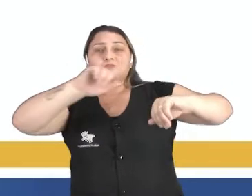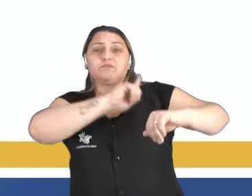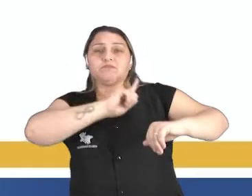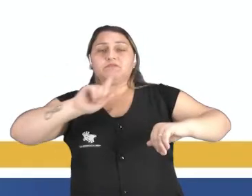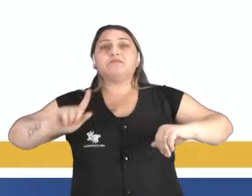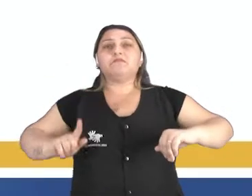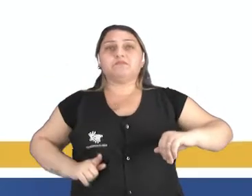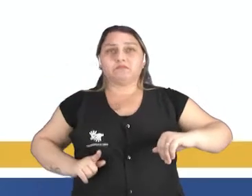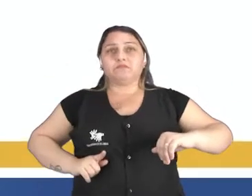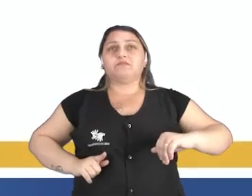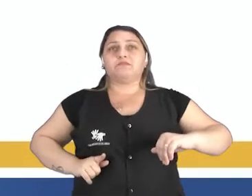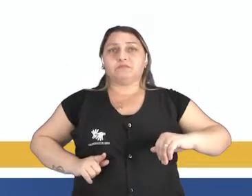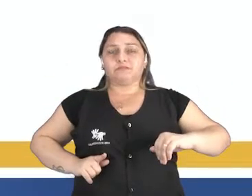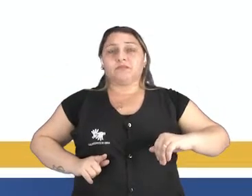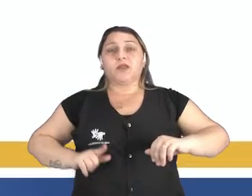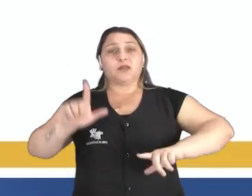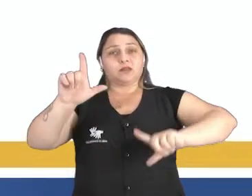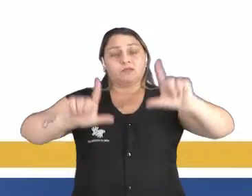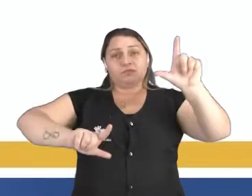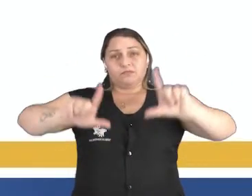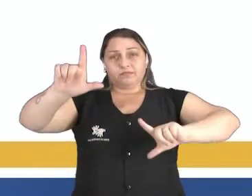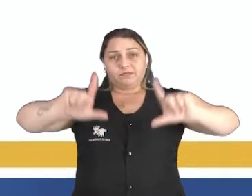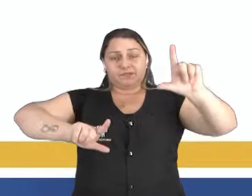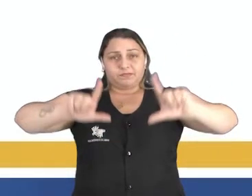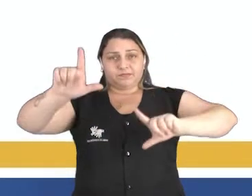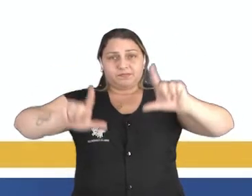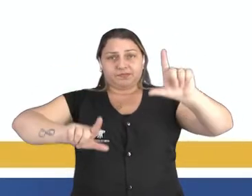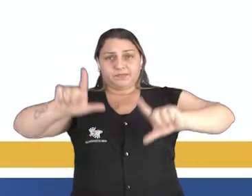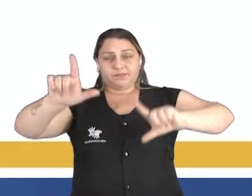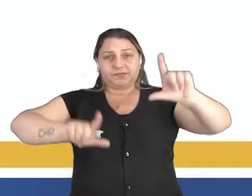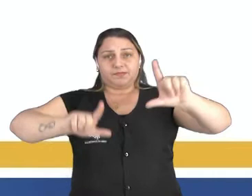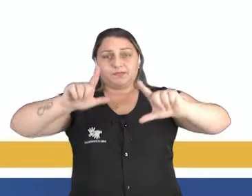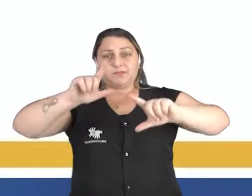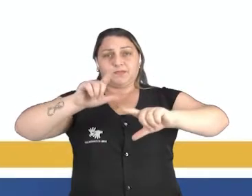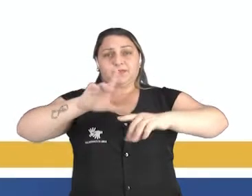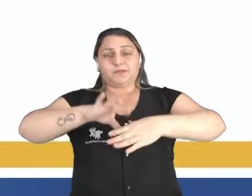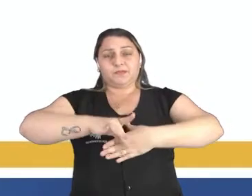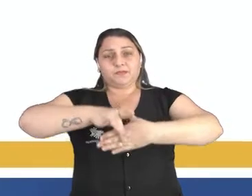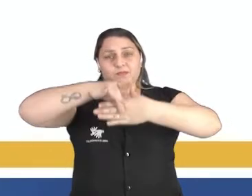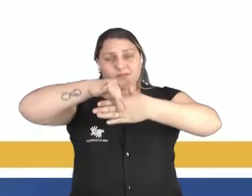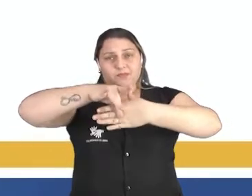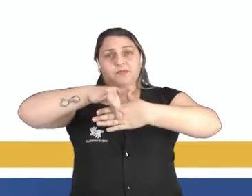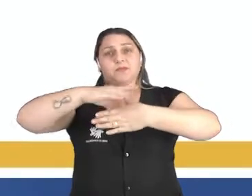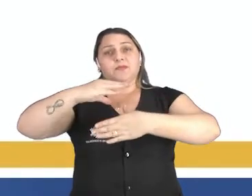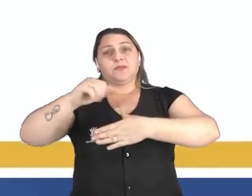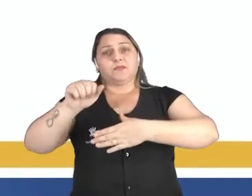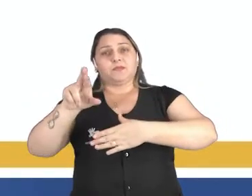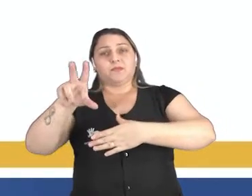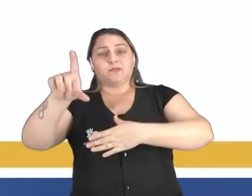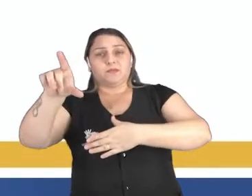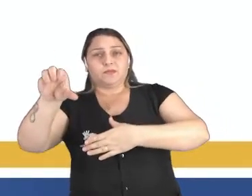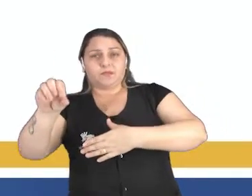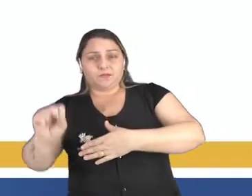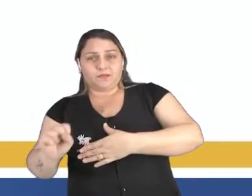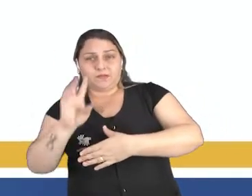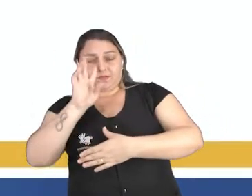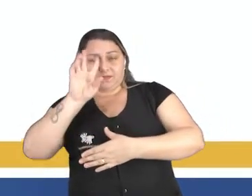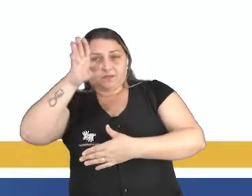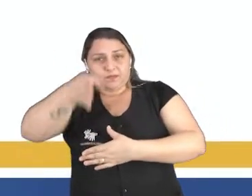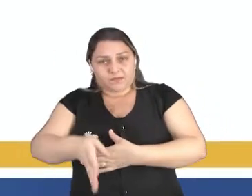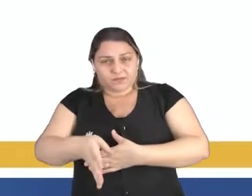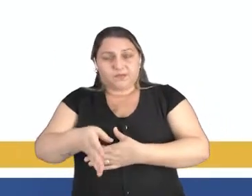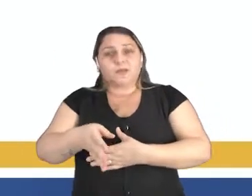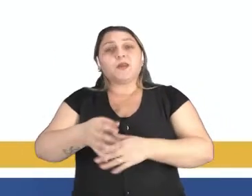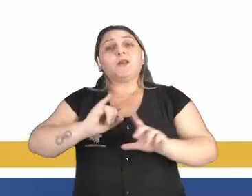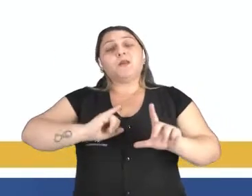meio da televisão. É muito interessante que o líder udernista, né, Carlos Lacerda, ele vai acusar, então,